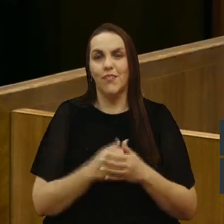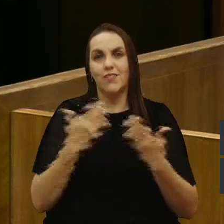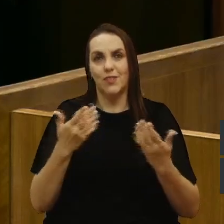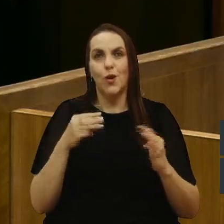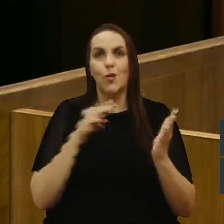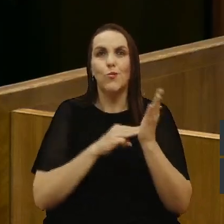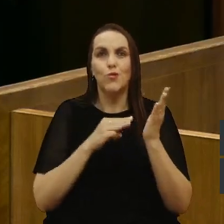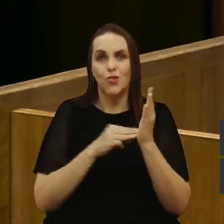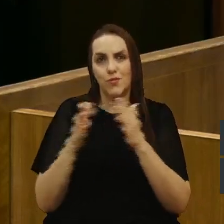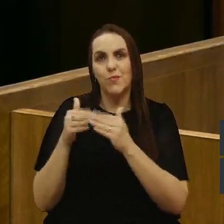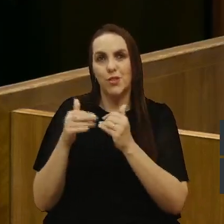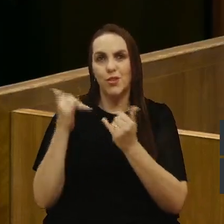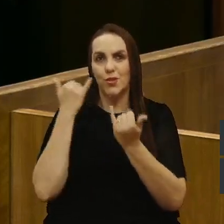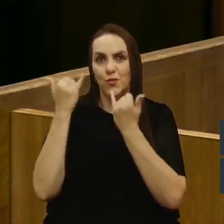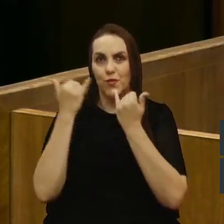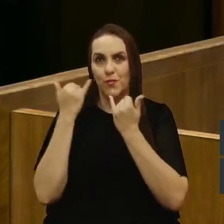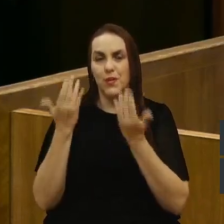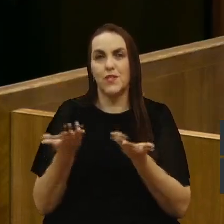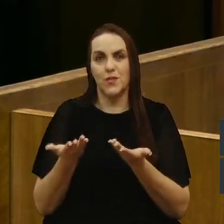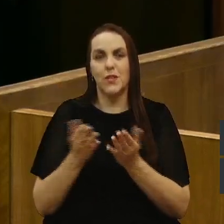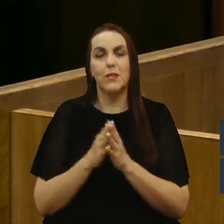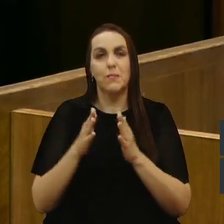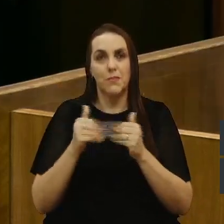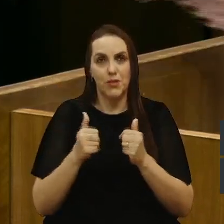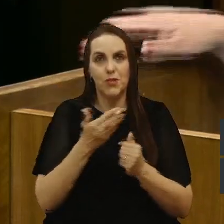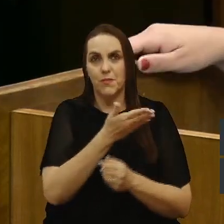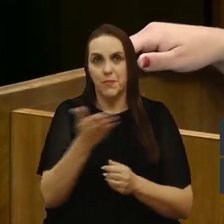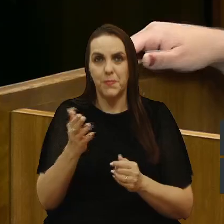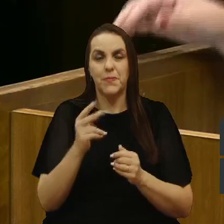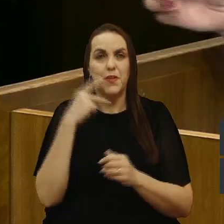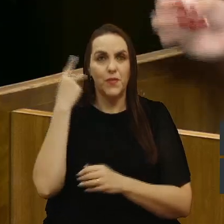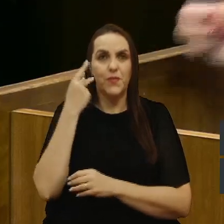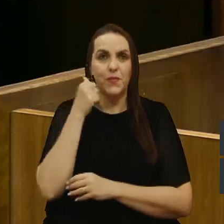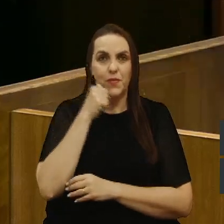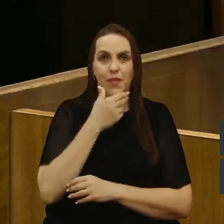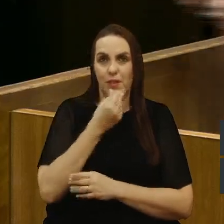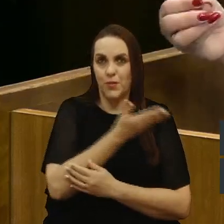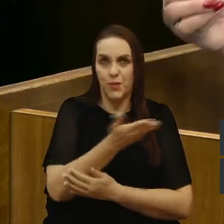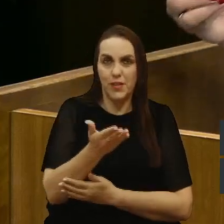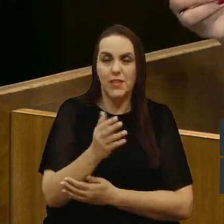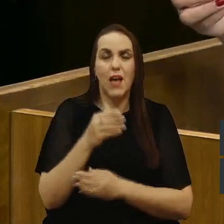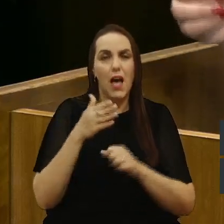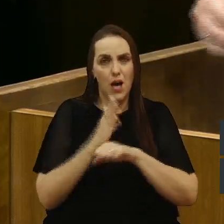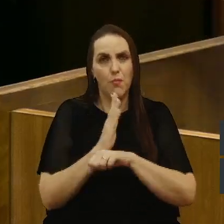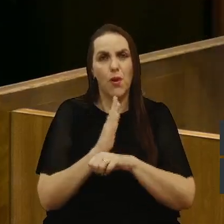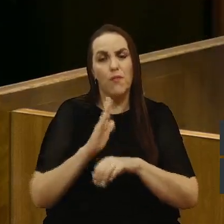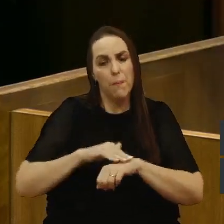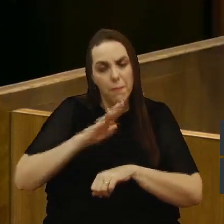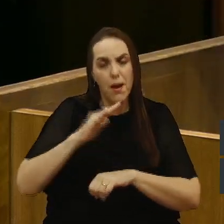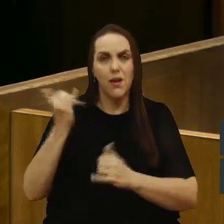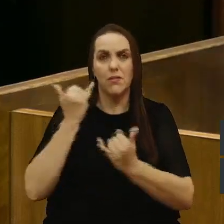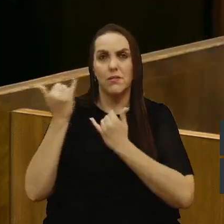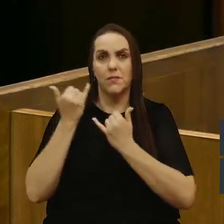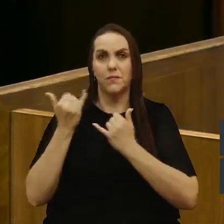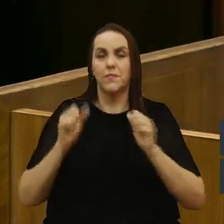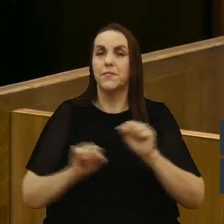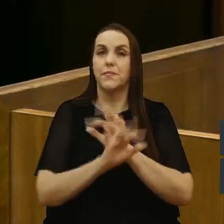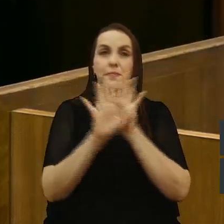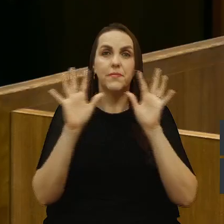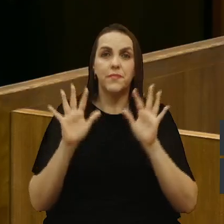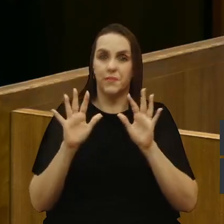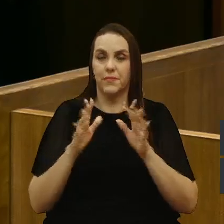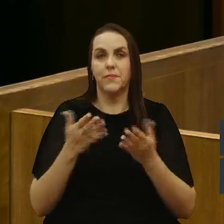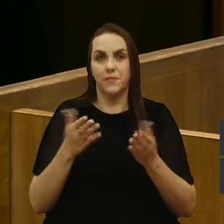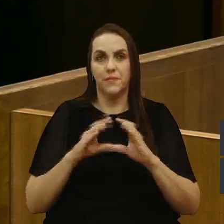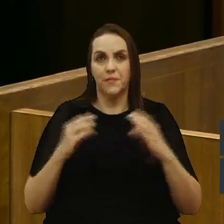que a gente faz esse pedido de informação e pede que os nobres pares aprovem para mais informações e trazer a transparência